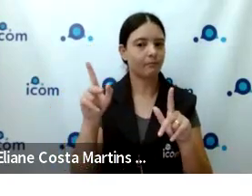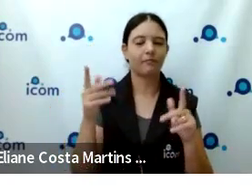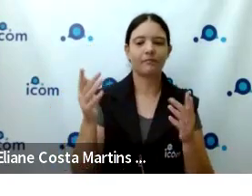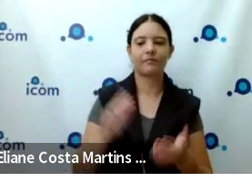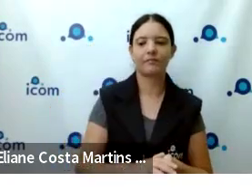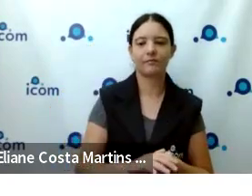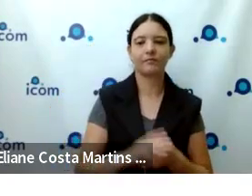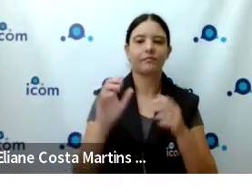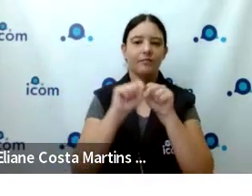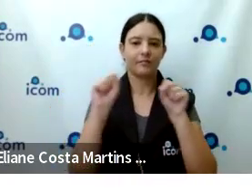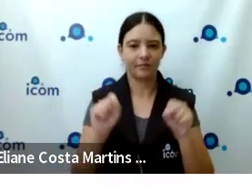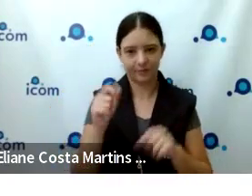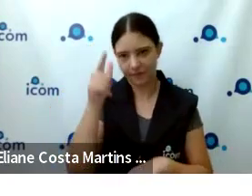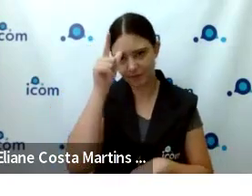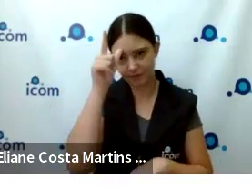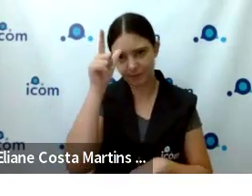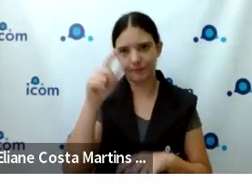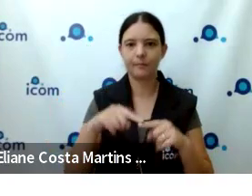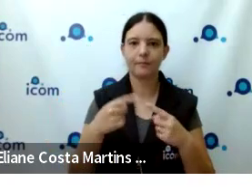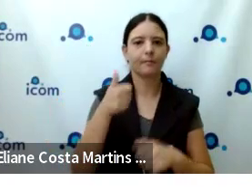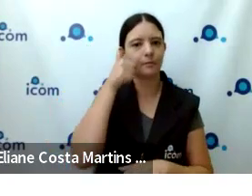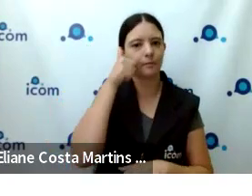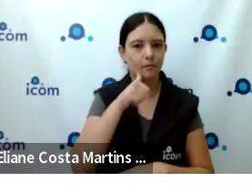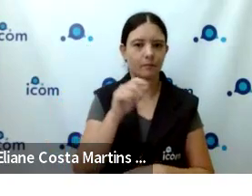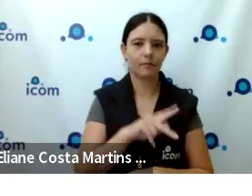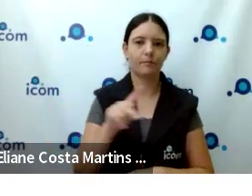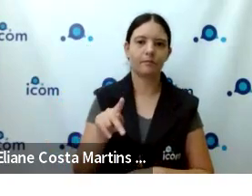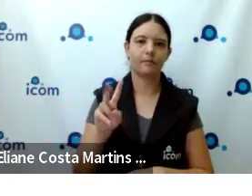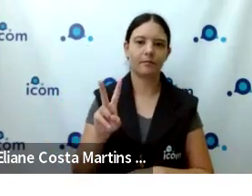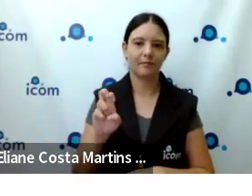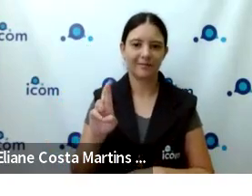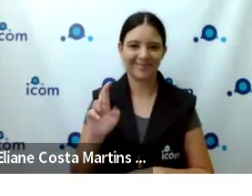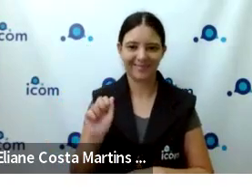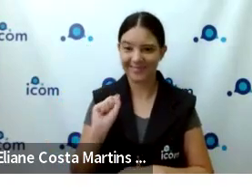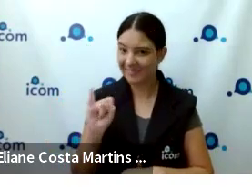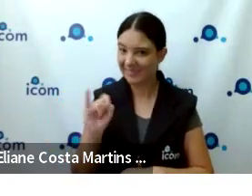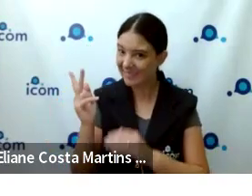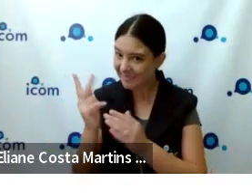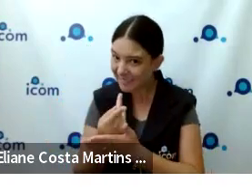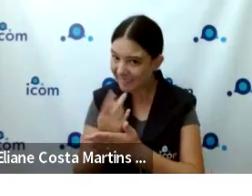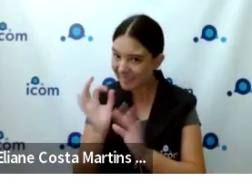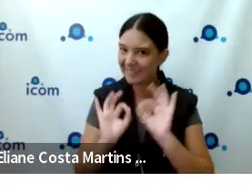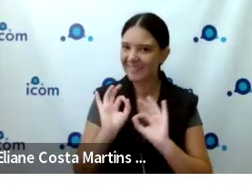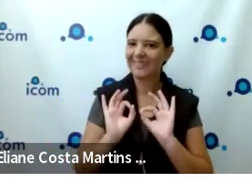sobre o sistema alemão, mas a professora Vera fica à vontade para me corrigir depois, quando ela for